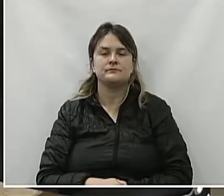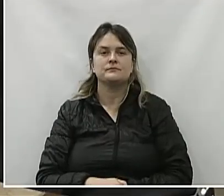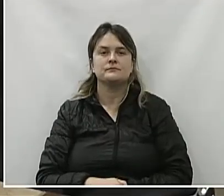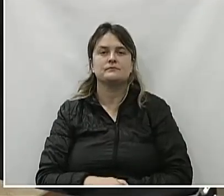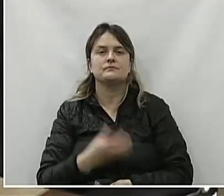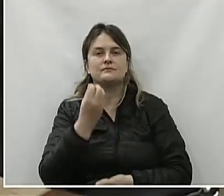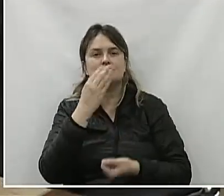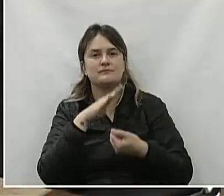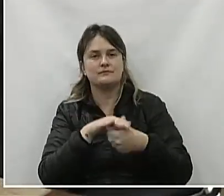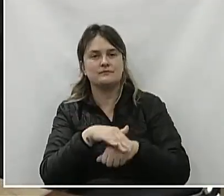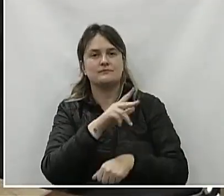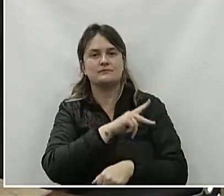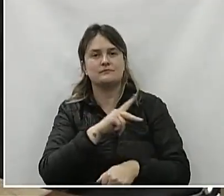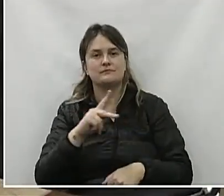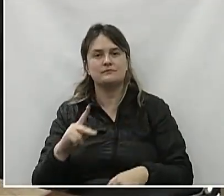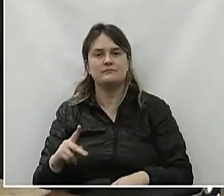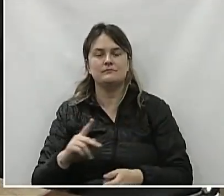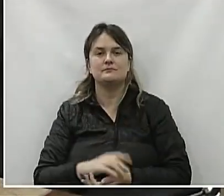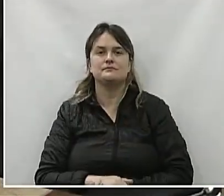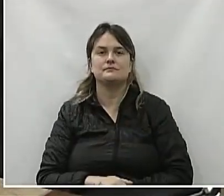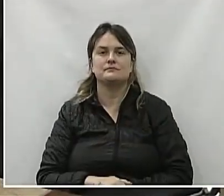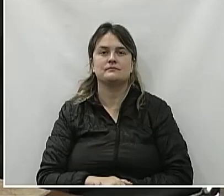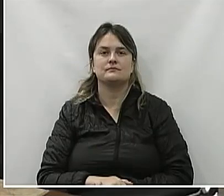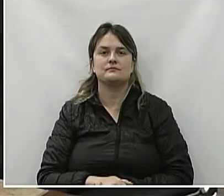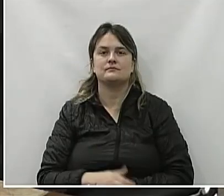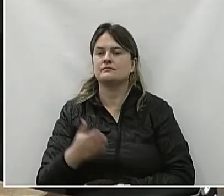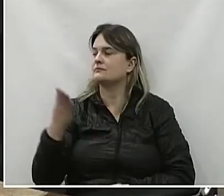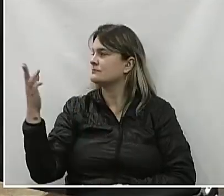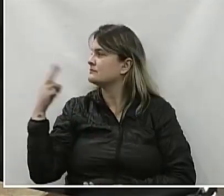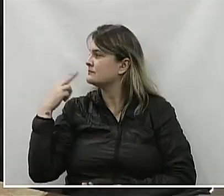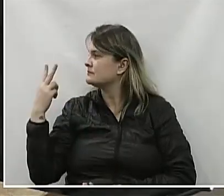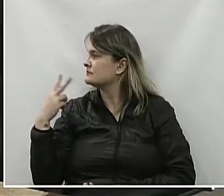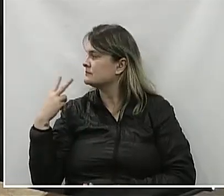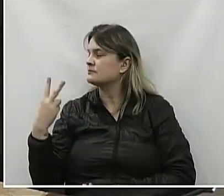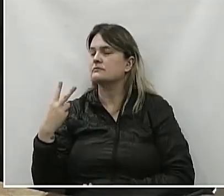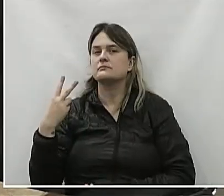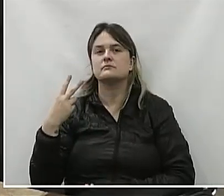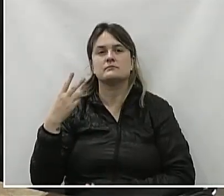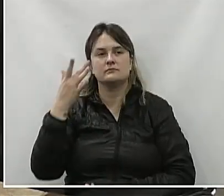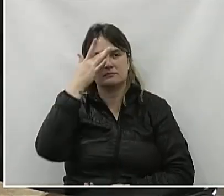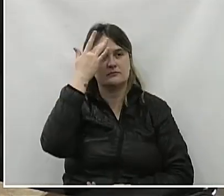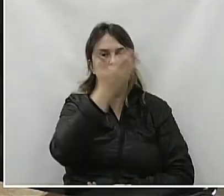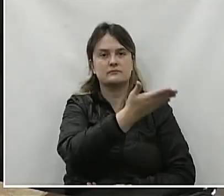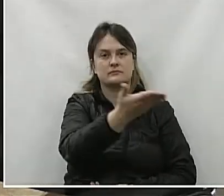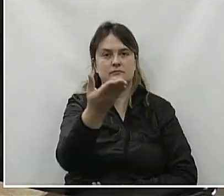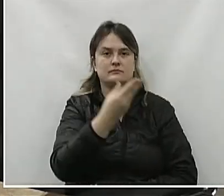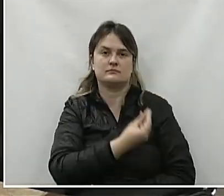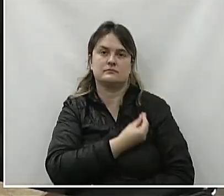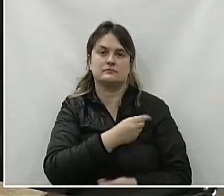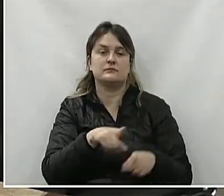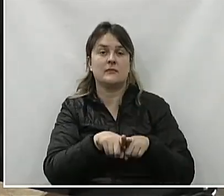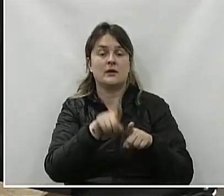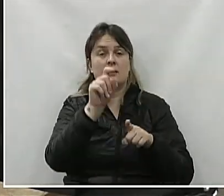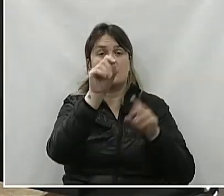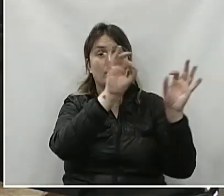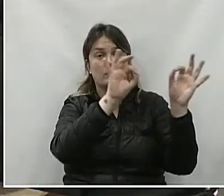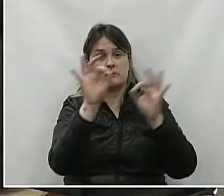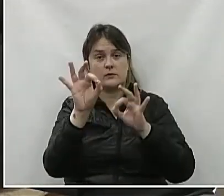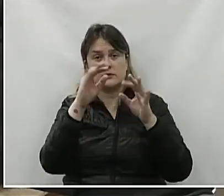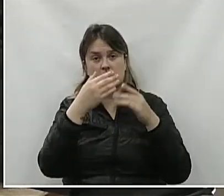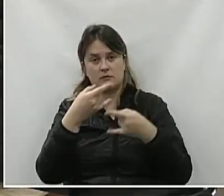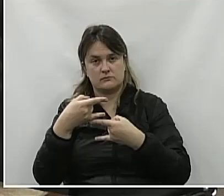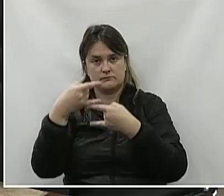Boa noite senhor presidente nobres colegas povo aqui presente e os de